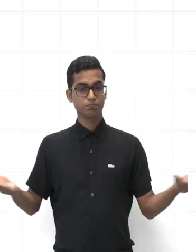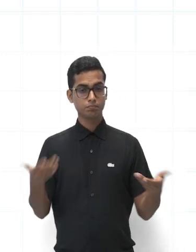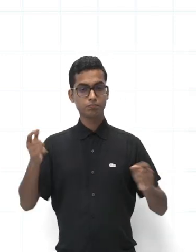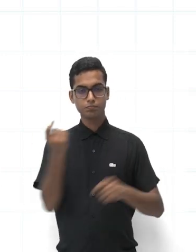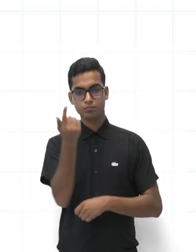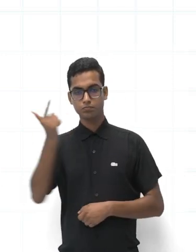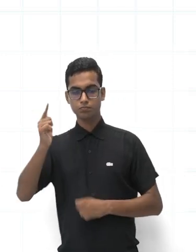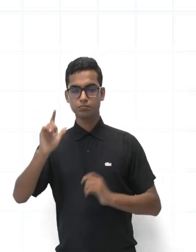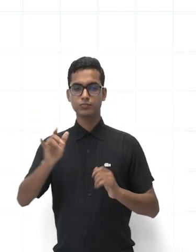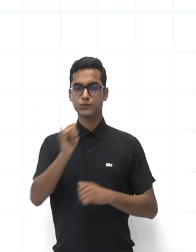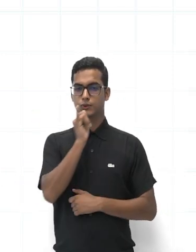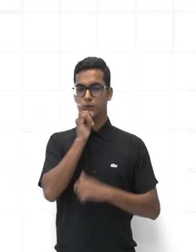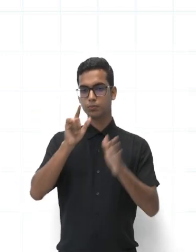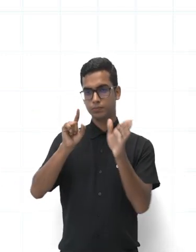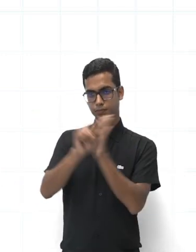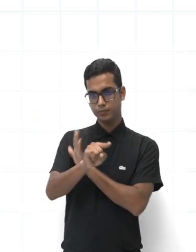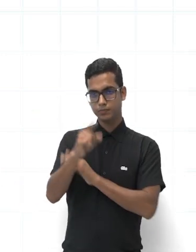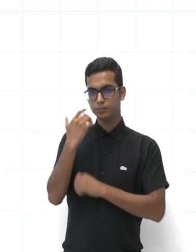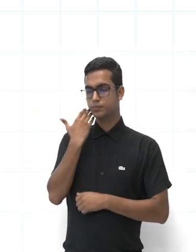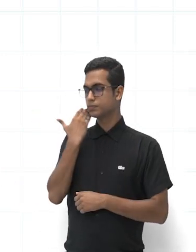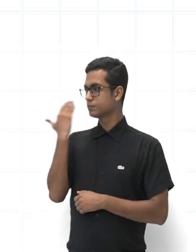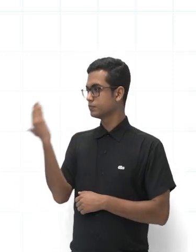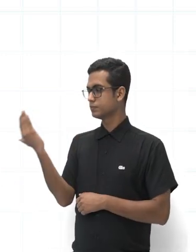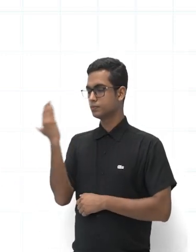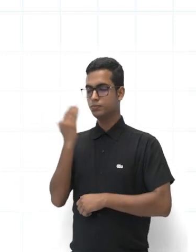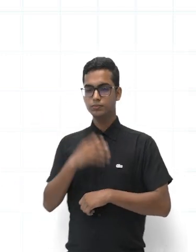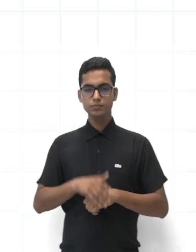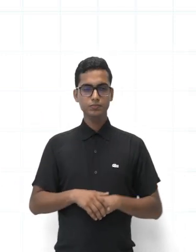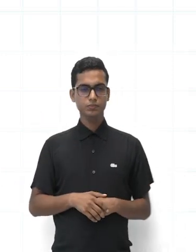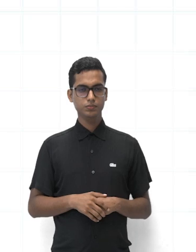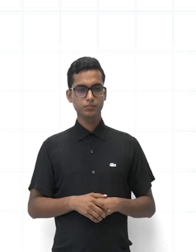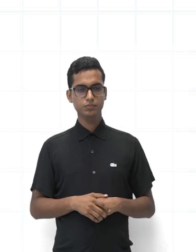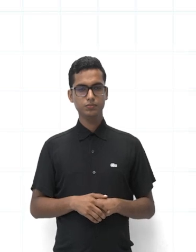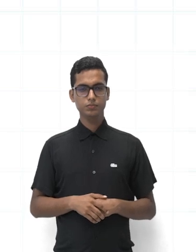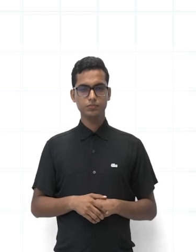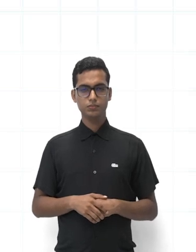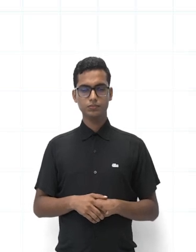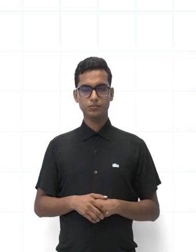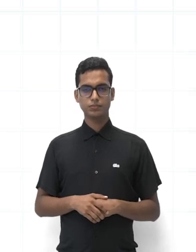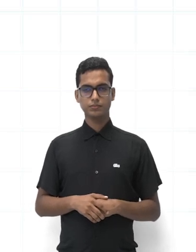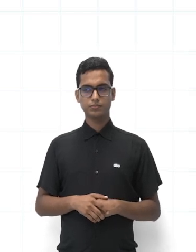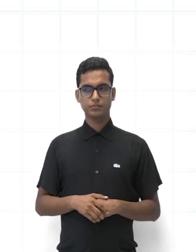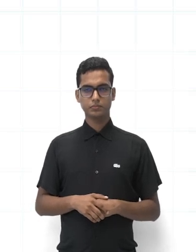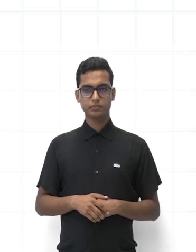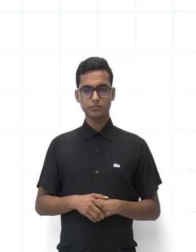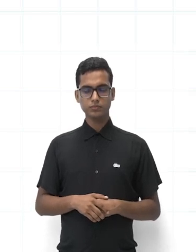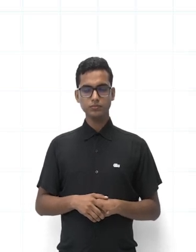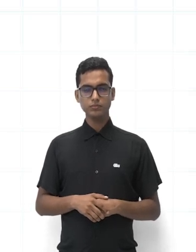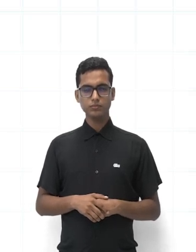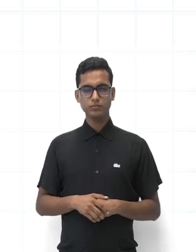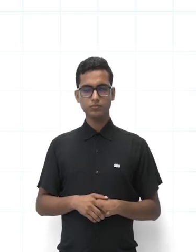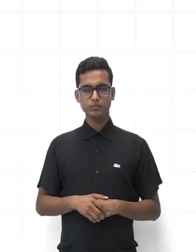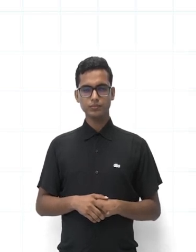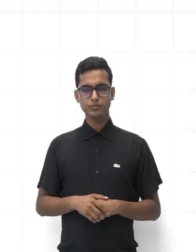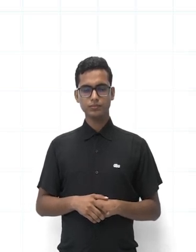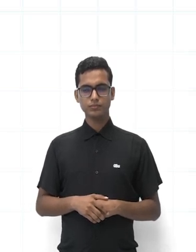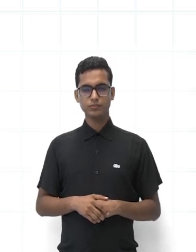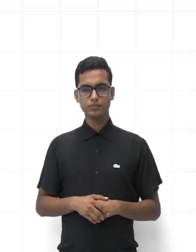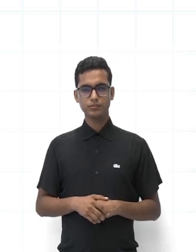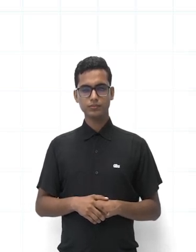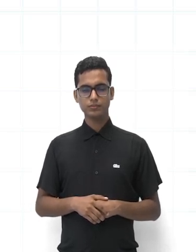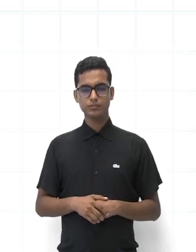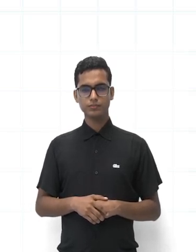ver, temos ainda mais pergunta para o Solomon. What time do you have dinner? What time do you